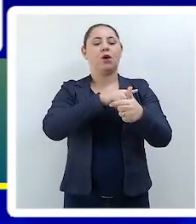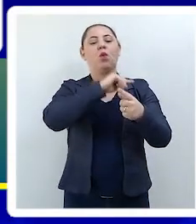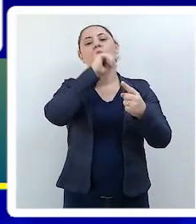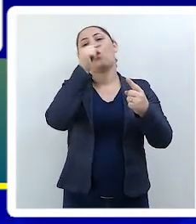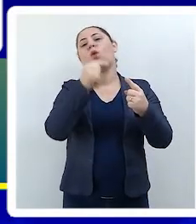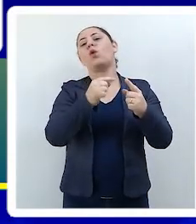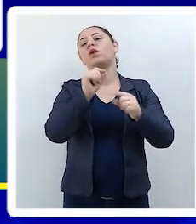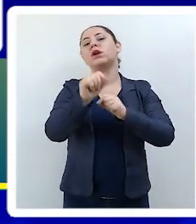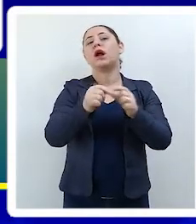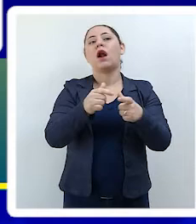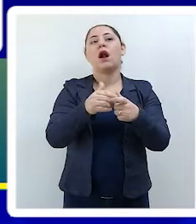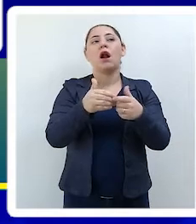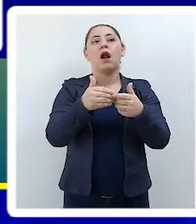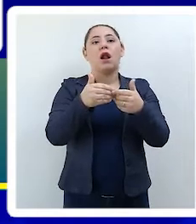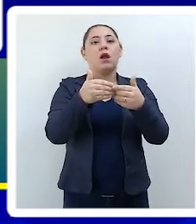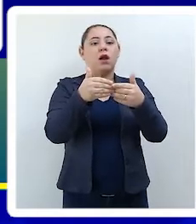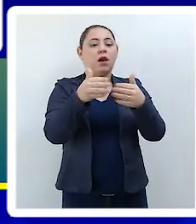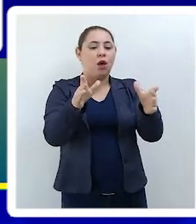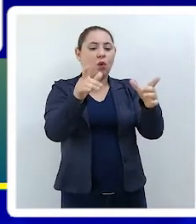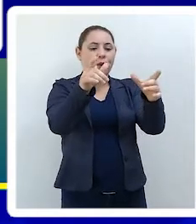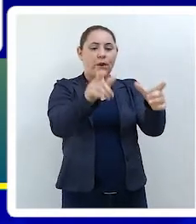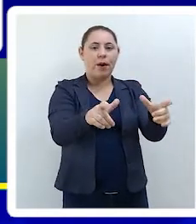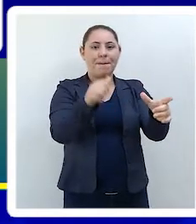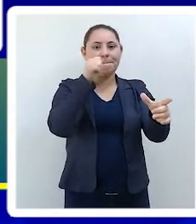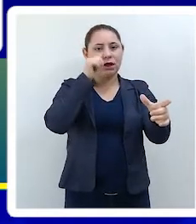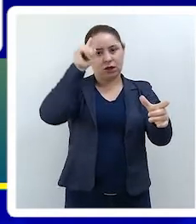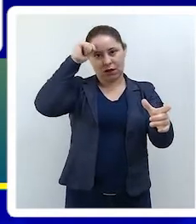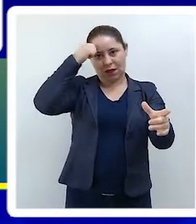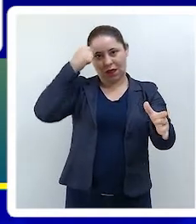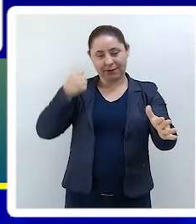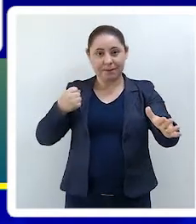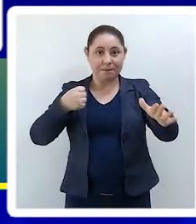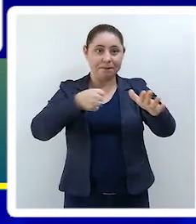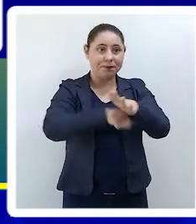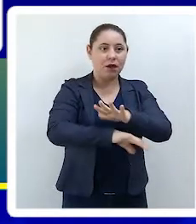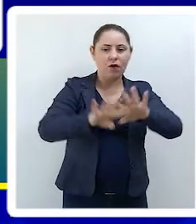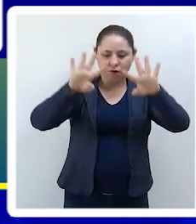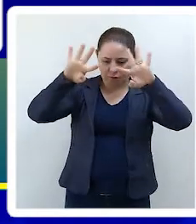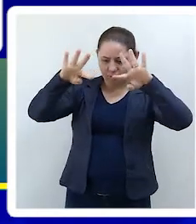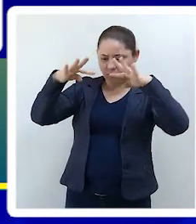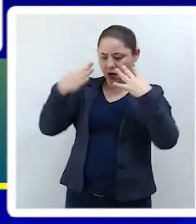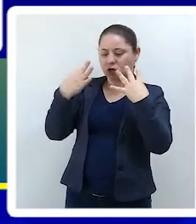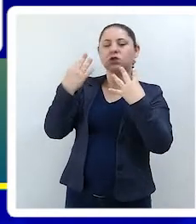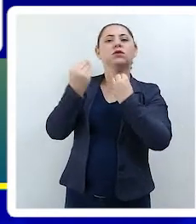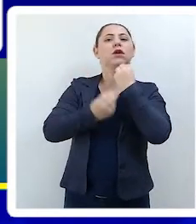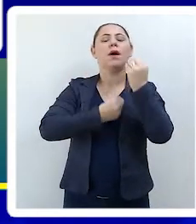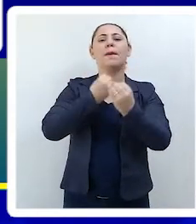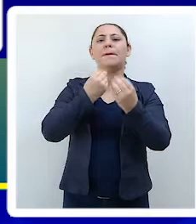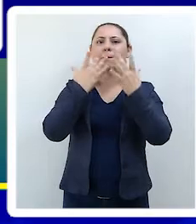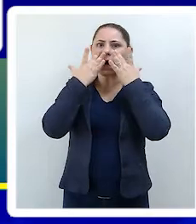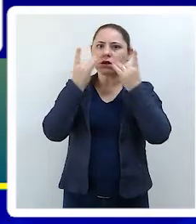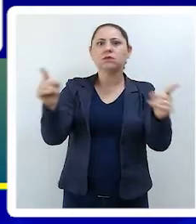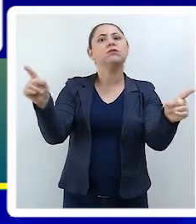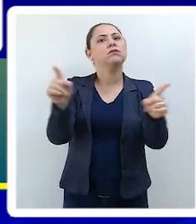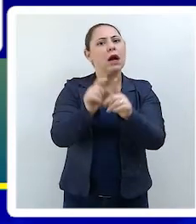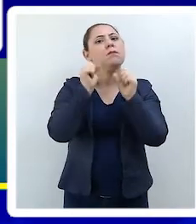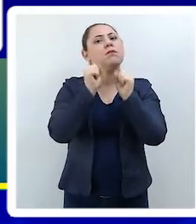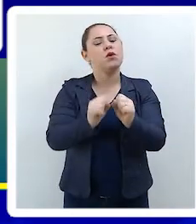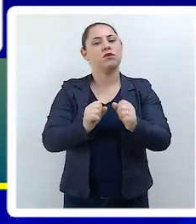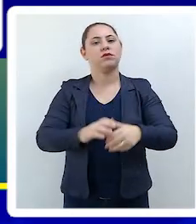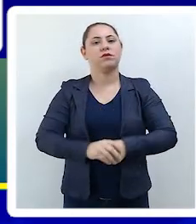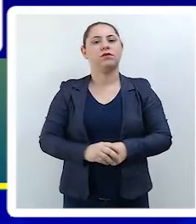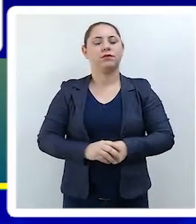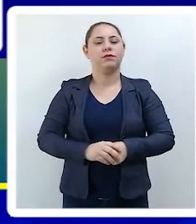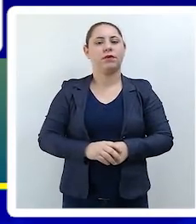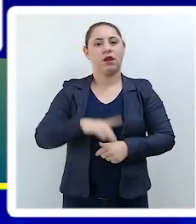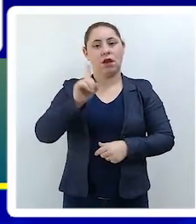primeiro objetivo é abrir o espaço para que a mulher negra se enxergue e que ela perceba que ela também